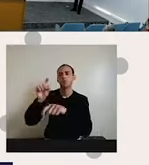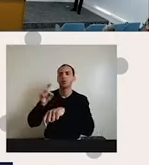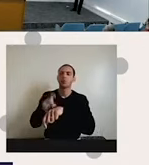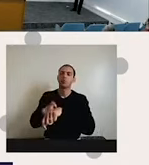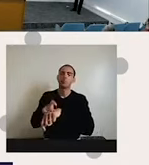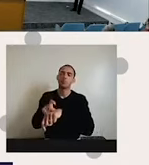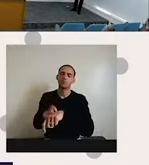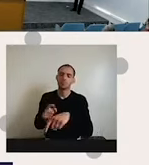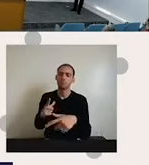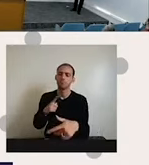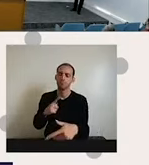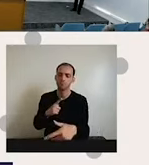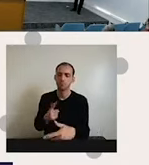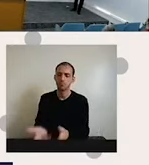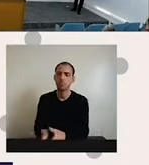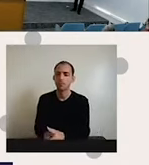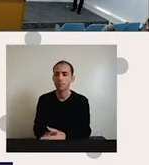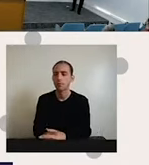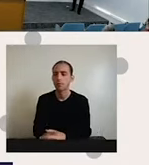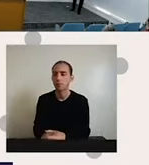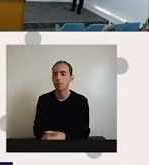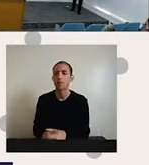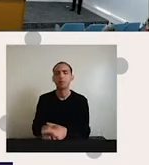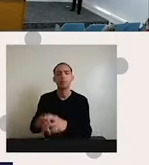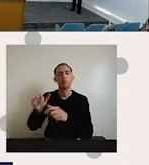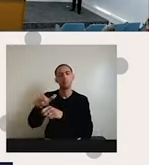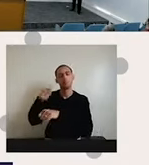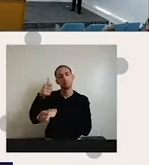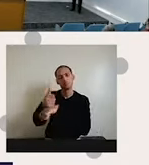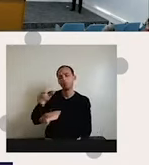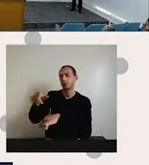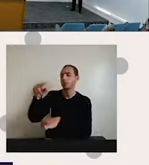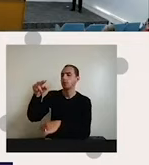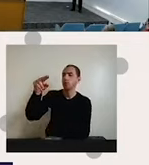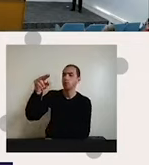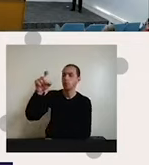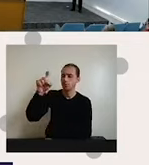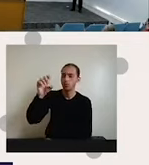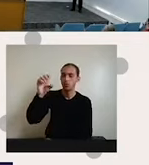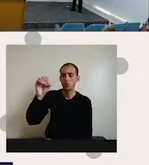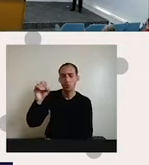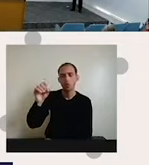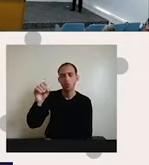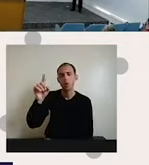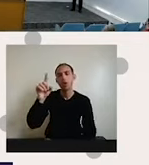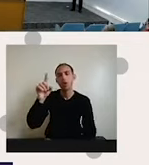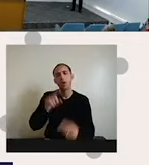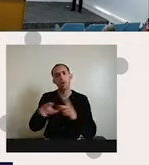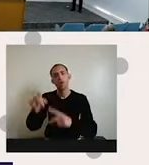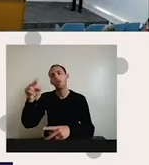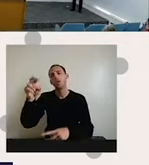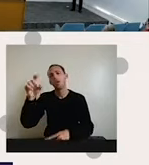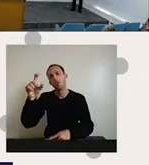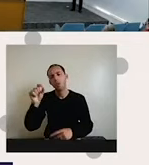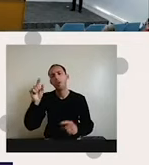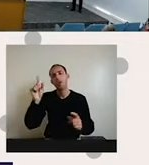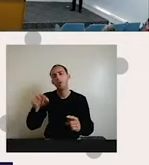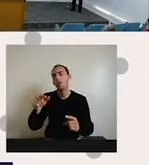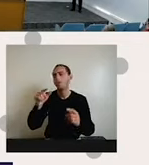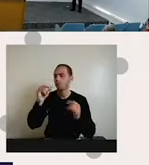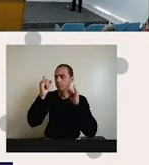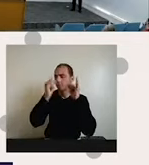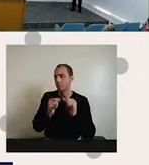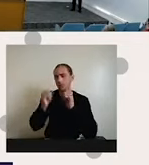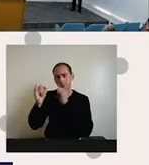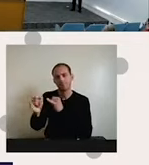do nexo, de algum nexo previdenciário, e aí, no caso, individual, profissional ou epidemiológico, e a